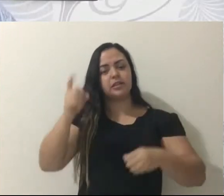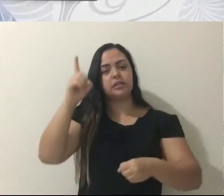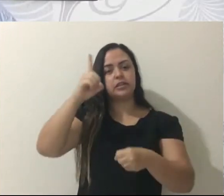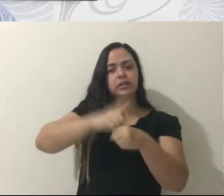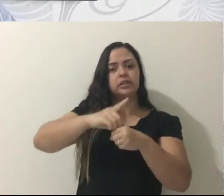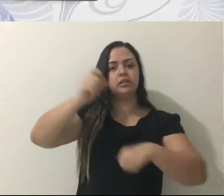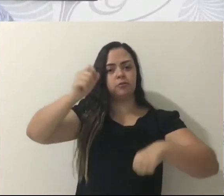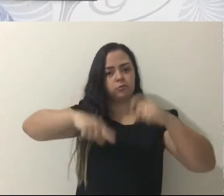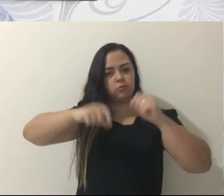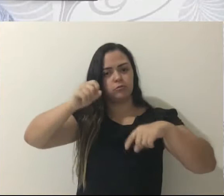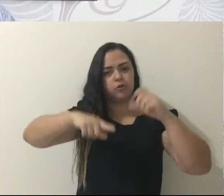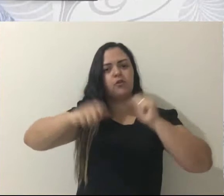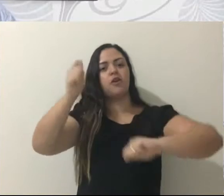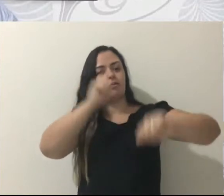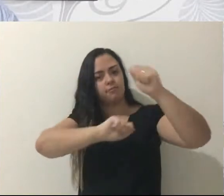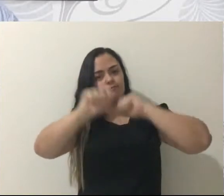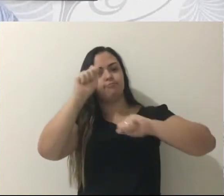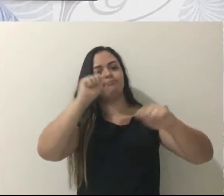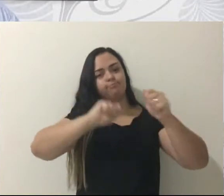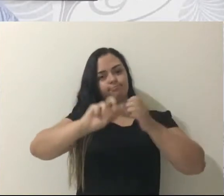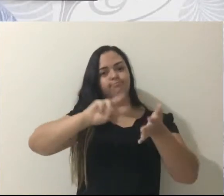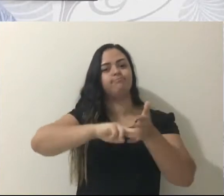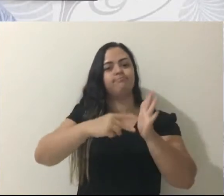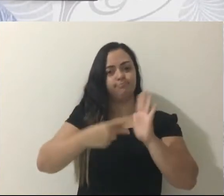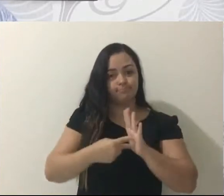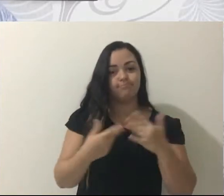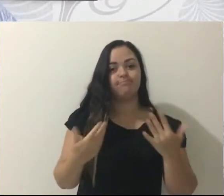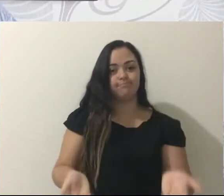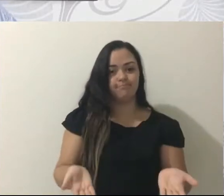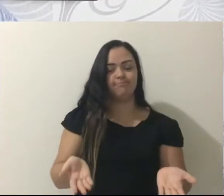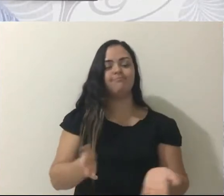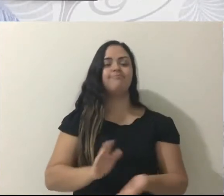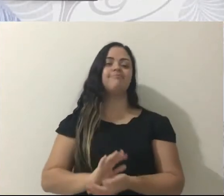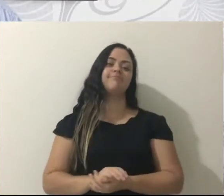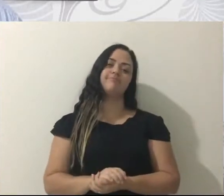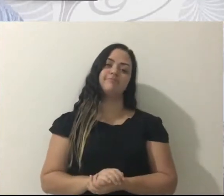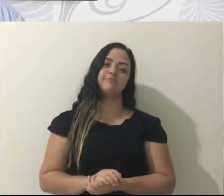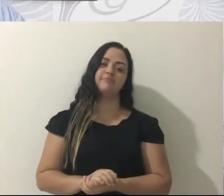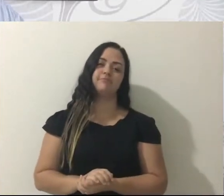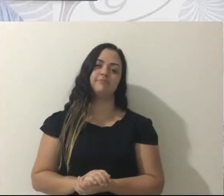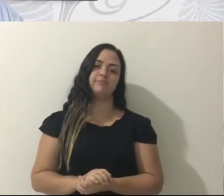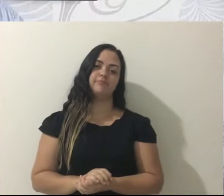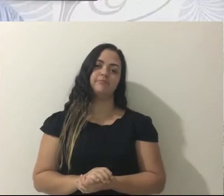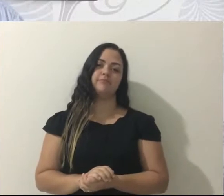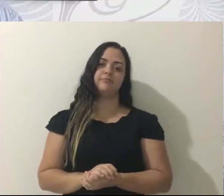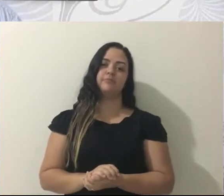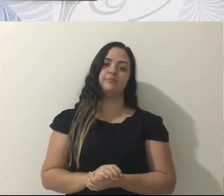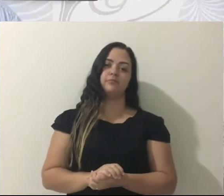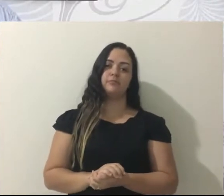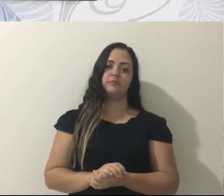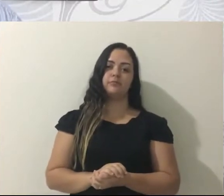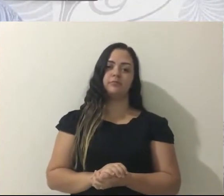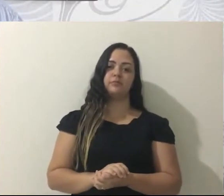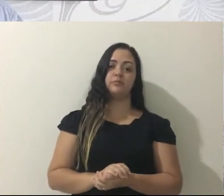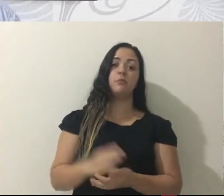estar ofertando, a estar adorando a Deus através dos teus dízimos e das tuas ofertas. As